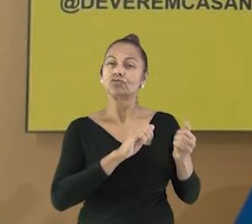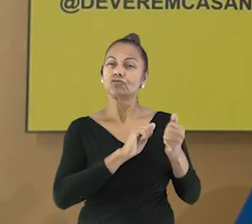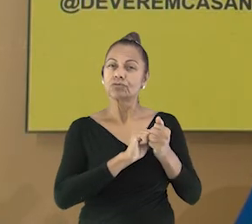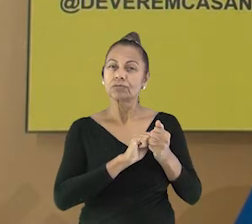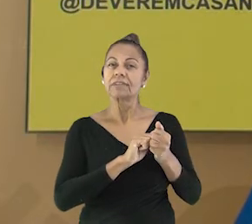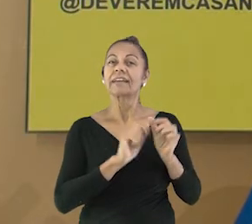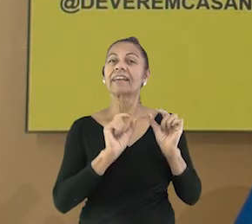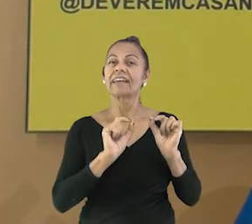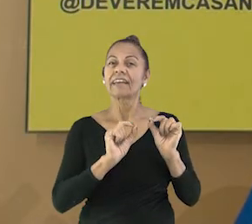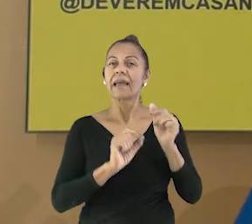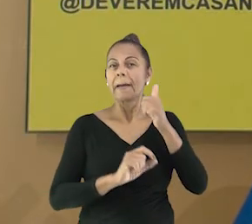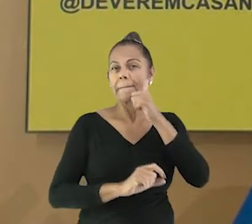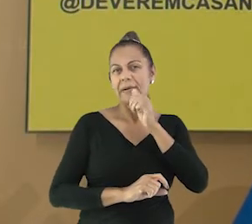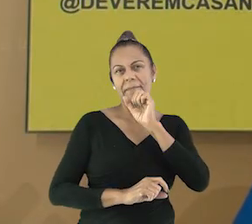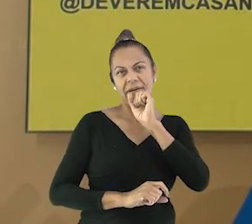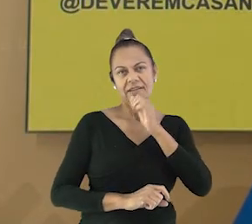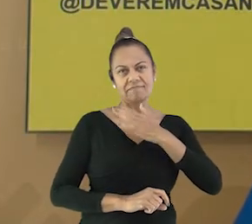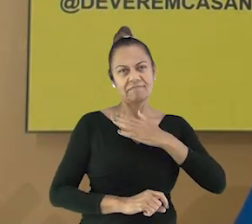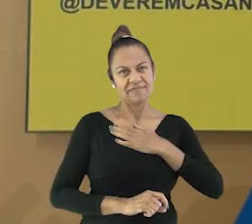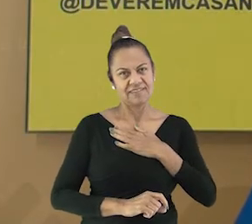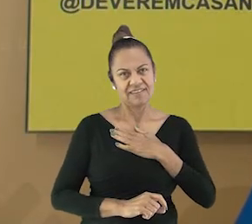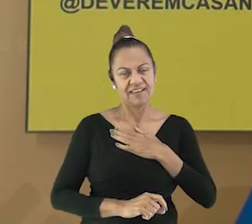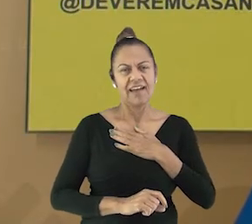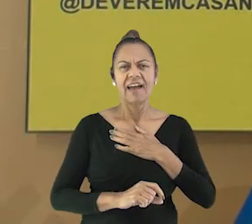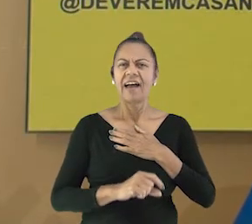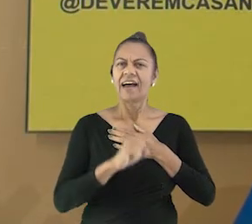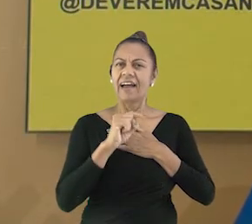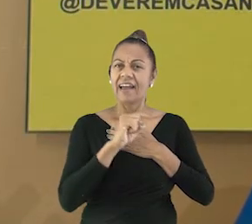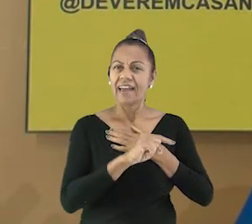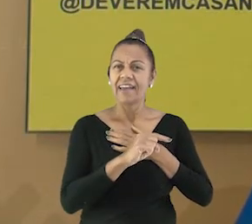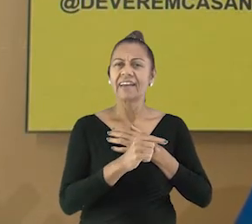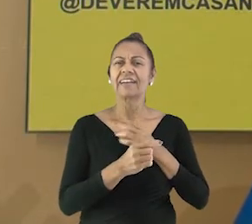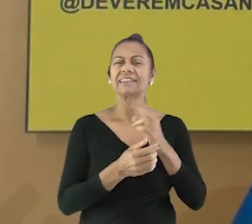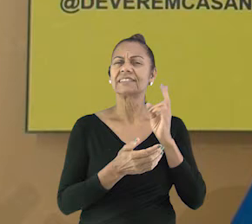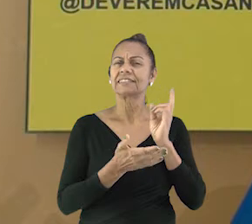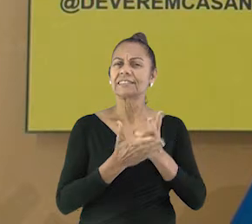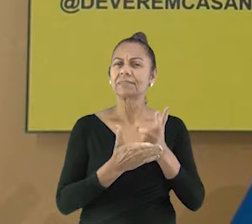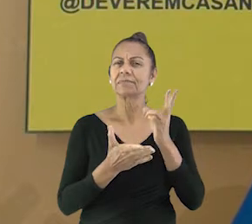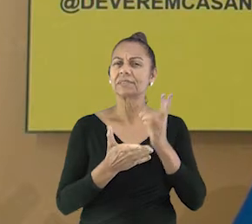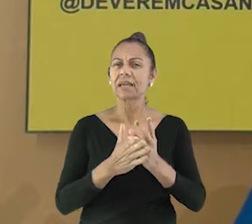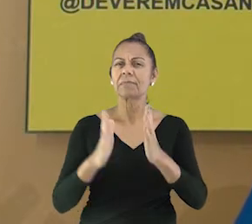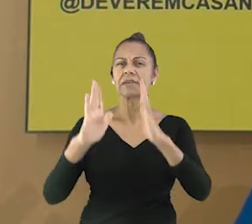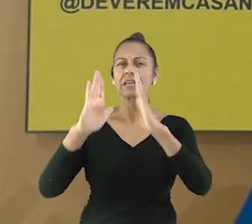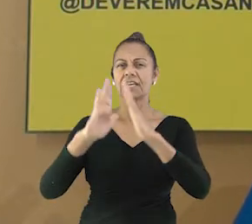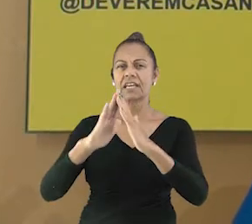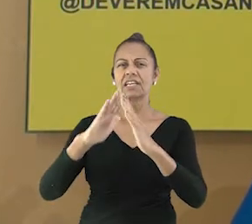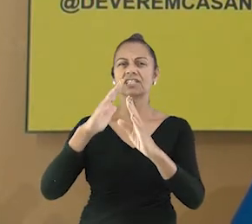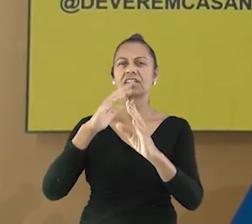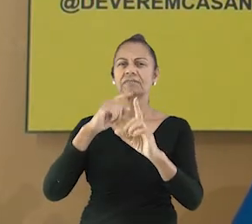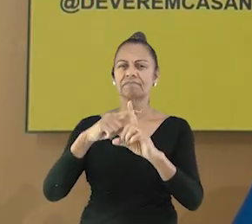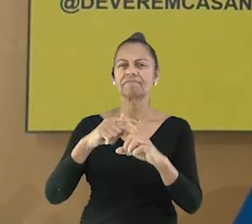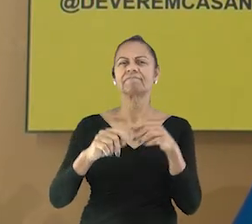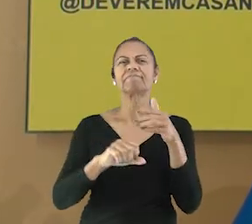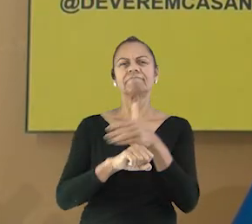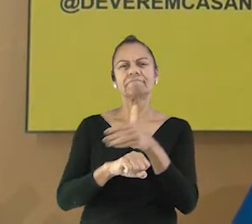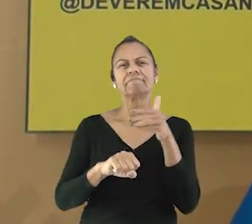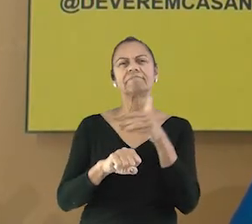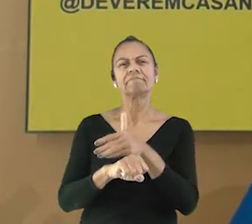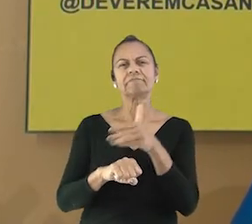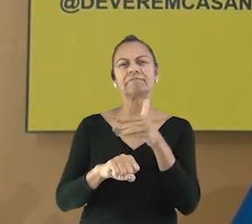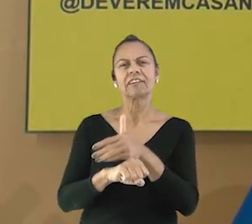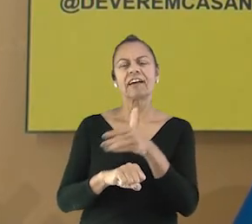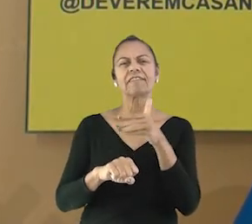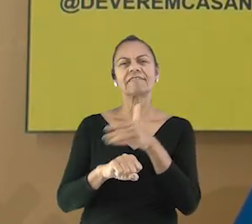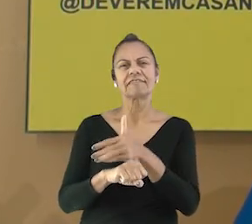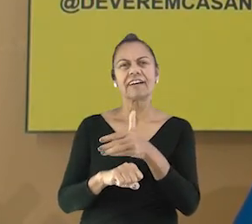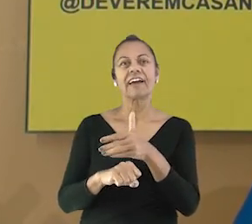Bom, eu não sou muito boa de desenho, mas uma pessoa que convive comigo e que tem um hábito que sempre se repete há muitos anos é a minha